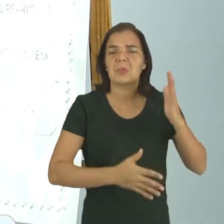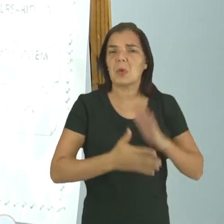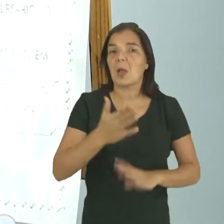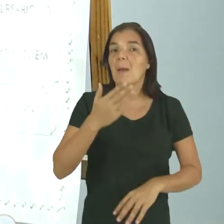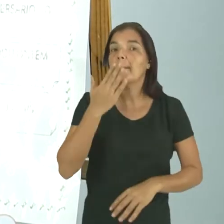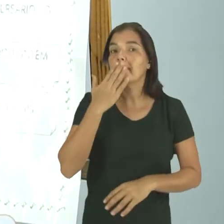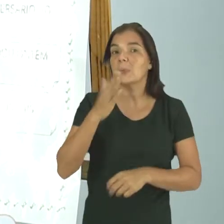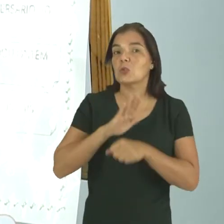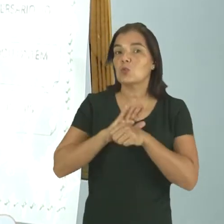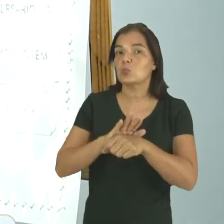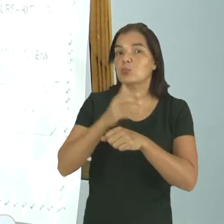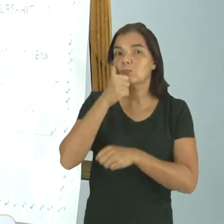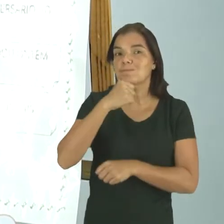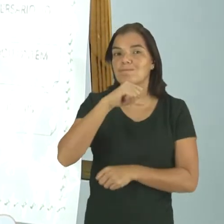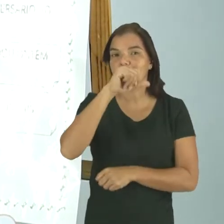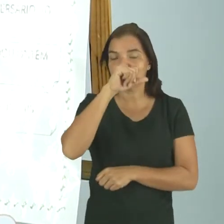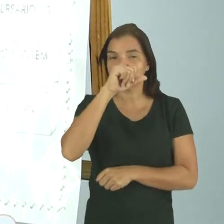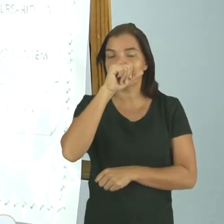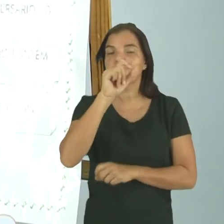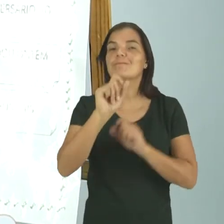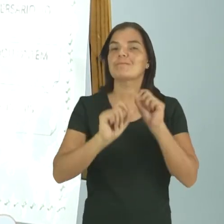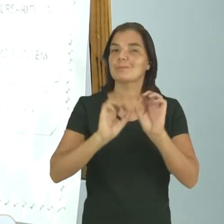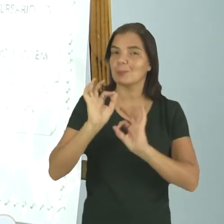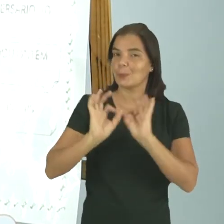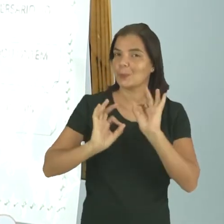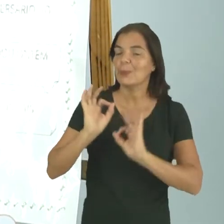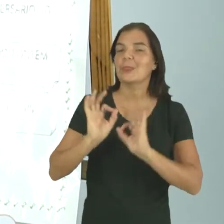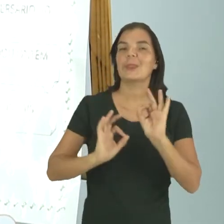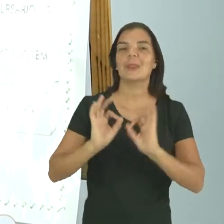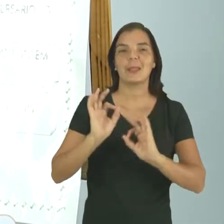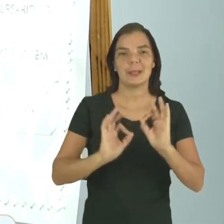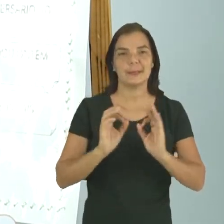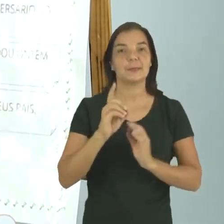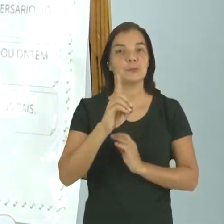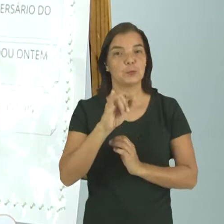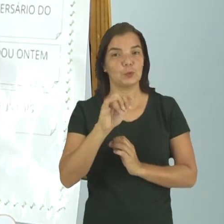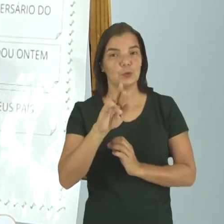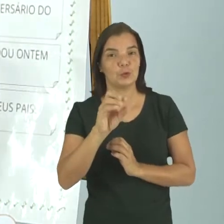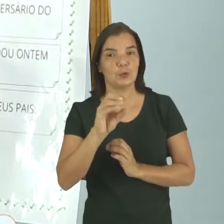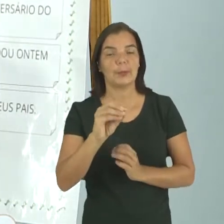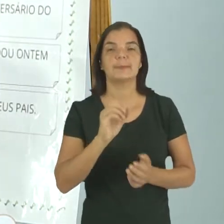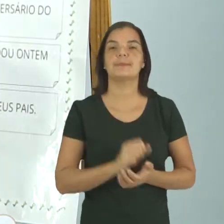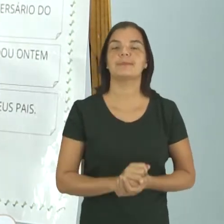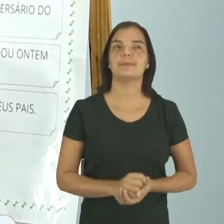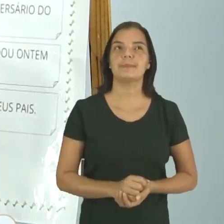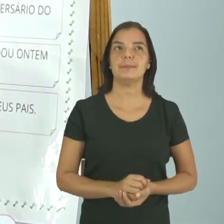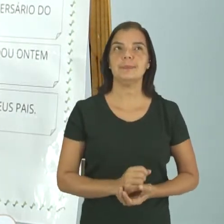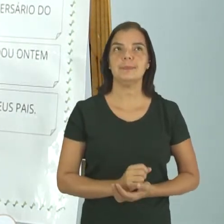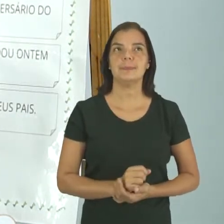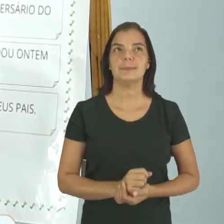pediu ajuda para a mamãe dele para ajudar a organizar o diário dele.